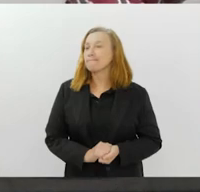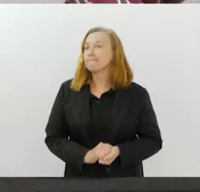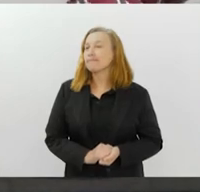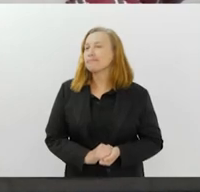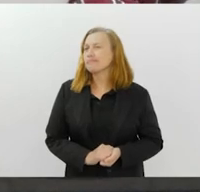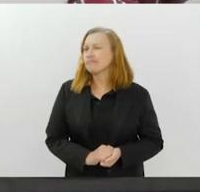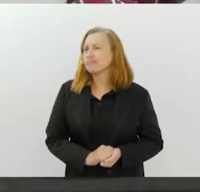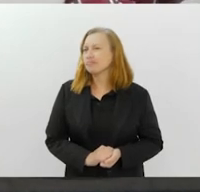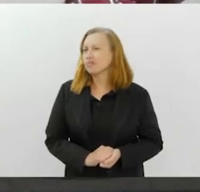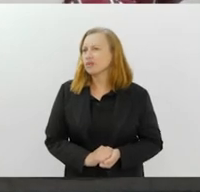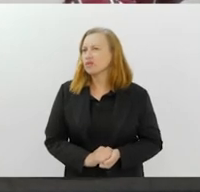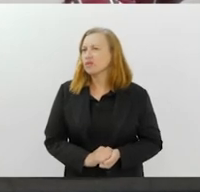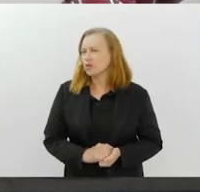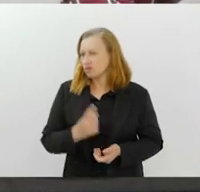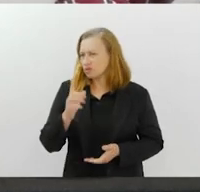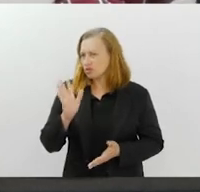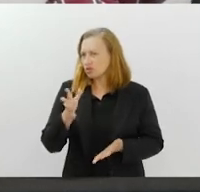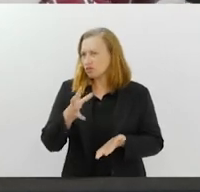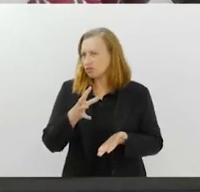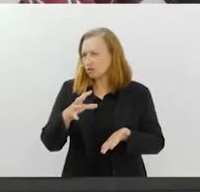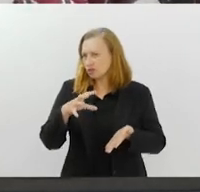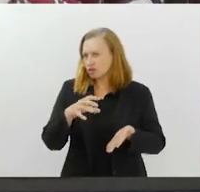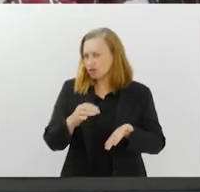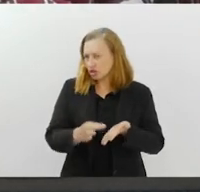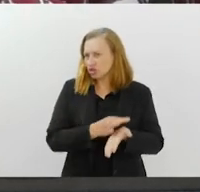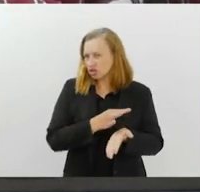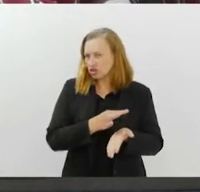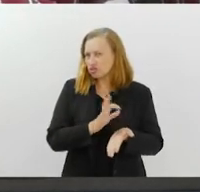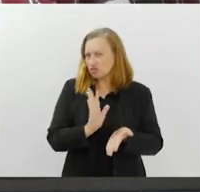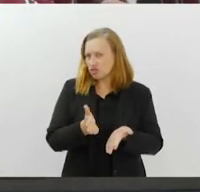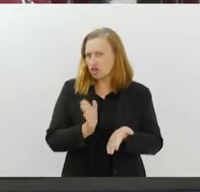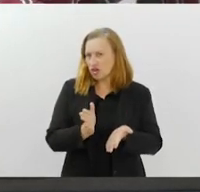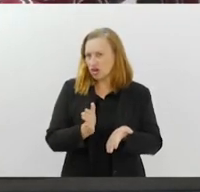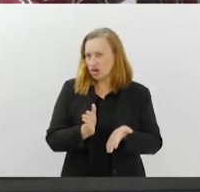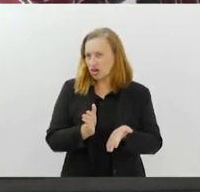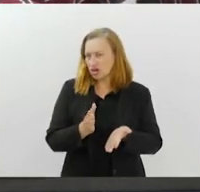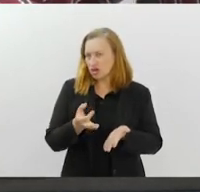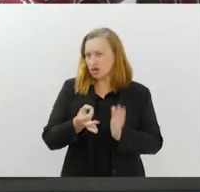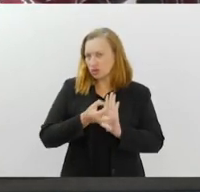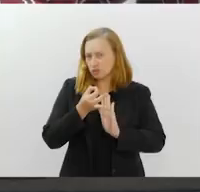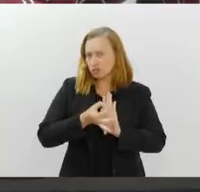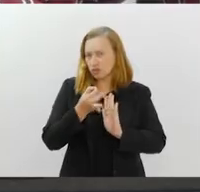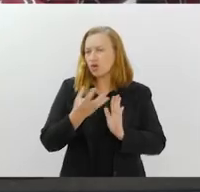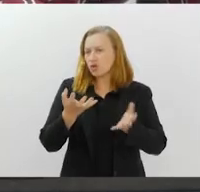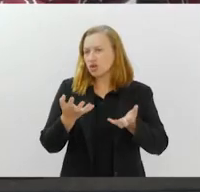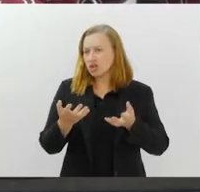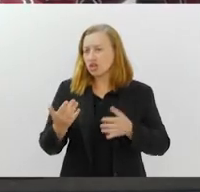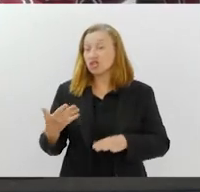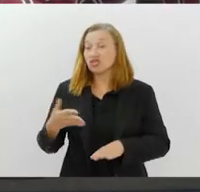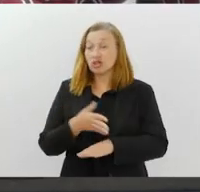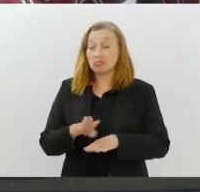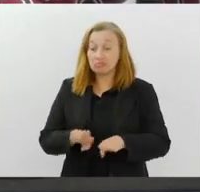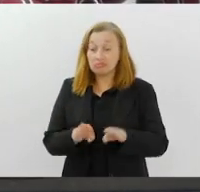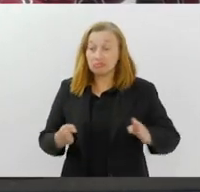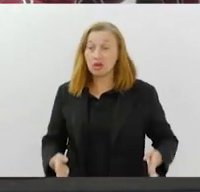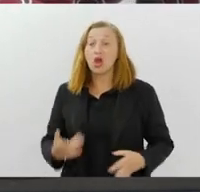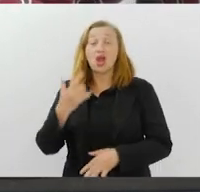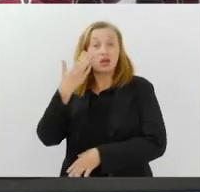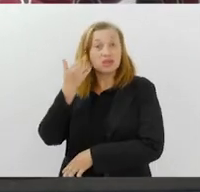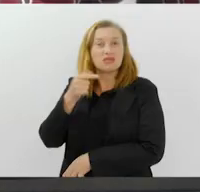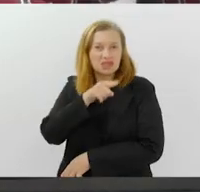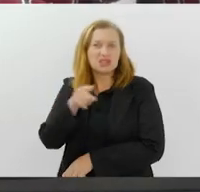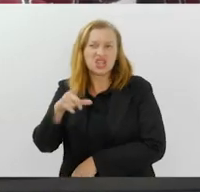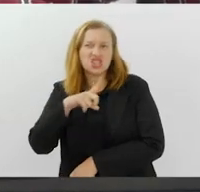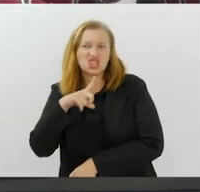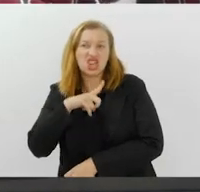as Vocês trouxeram por escrito as sugestões Eu Queria que fizesse chegar aqui à mesa porque eu eu desde o início sei que vocês trouxeram